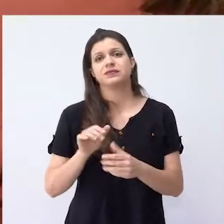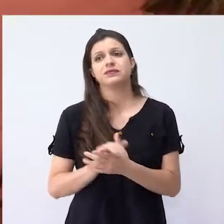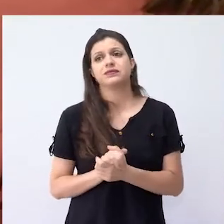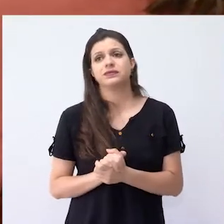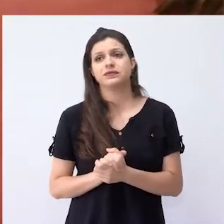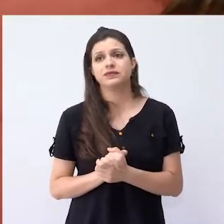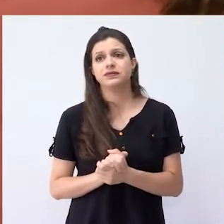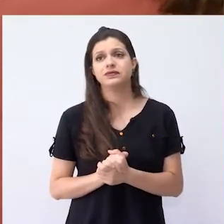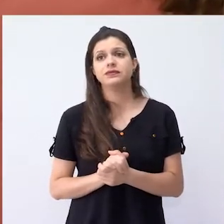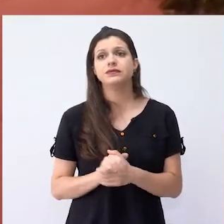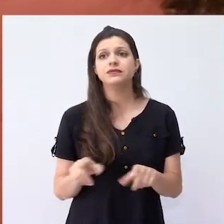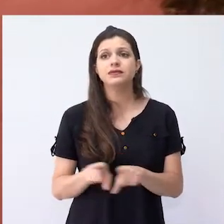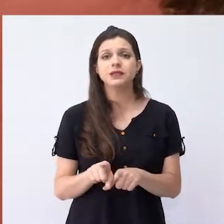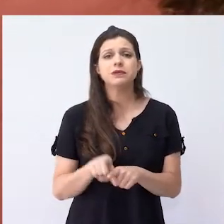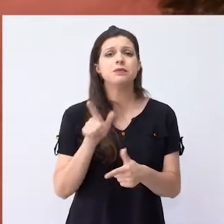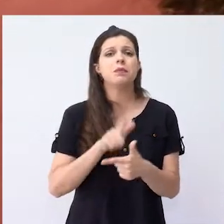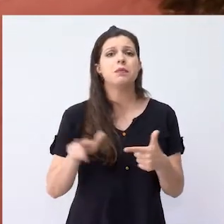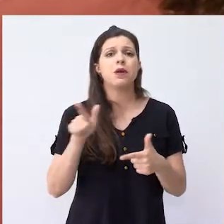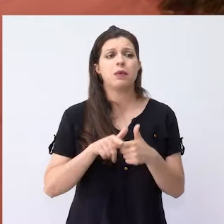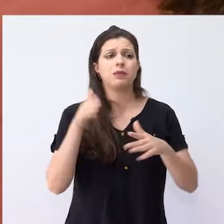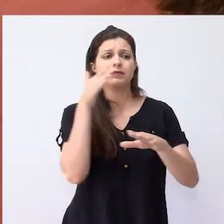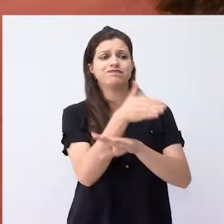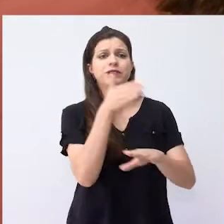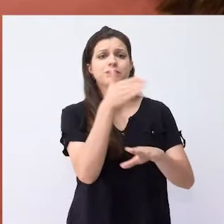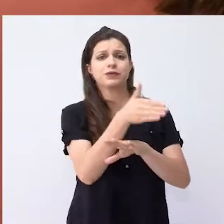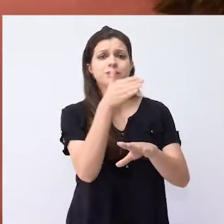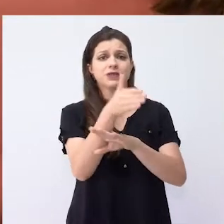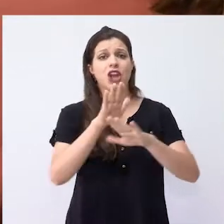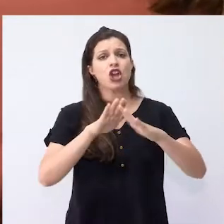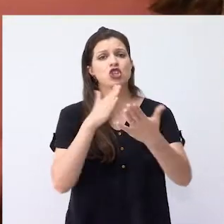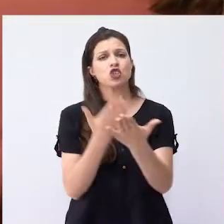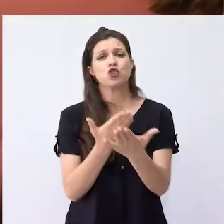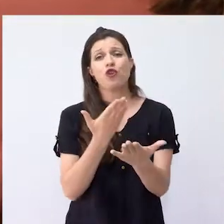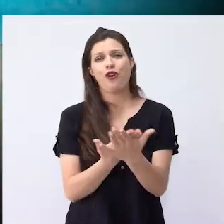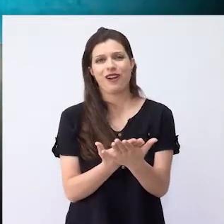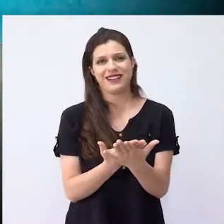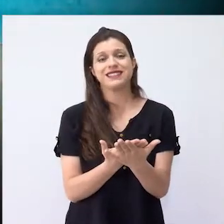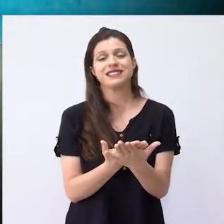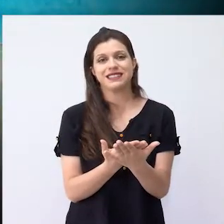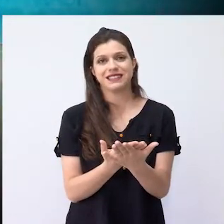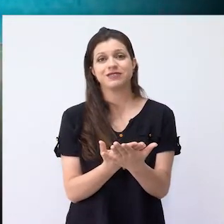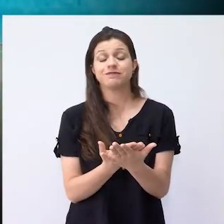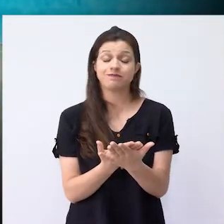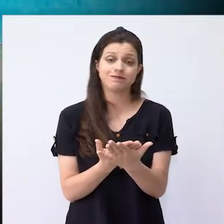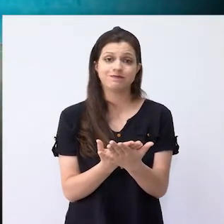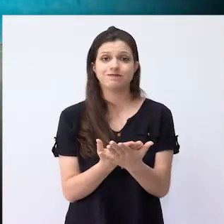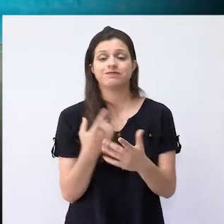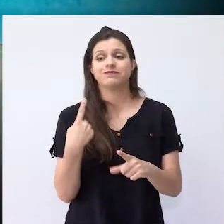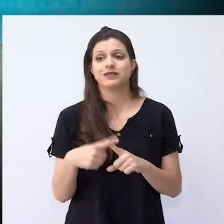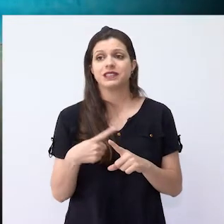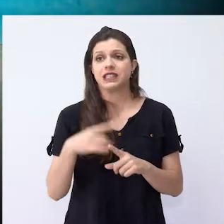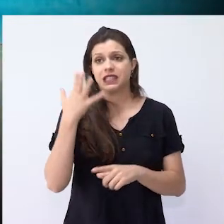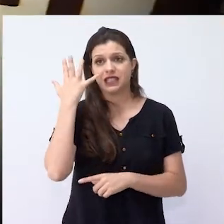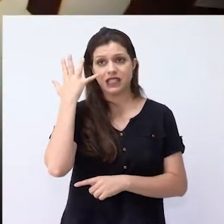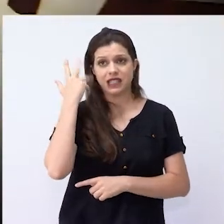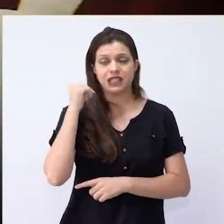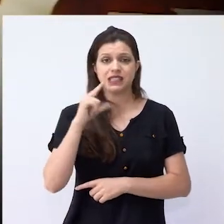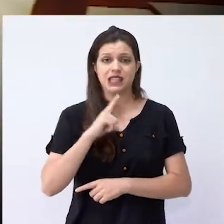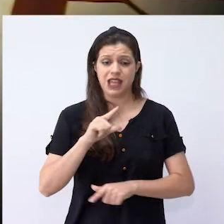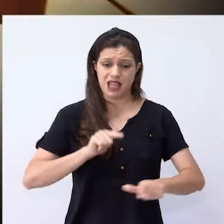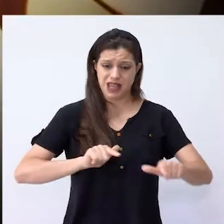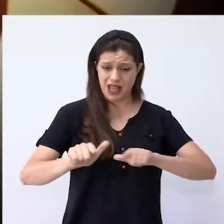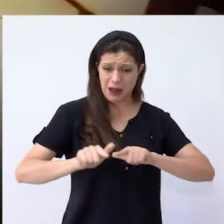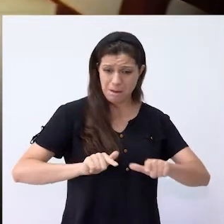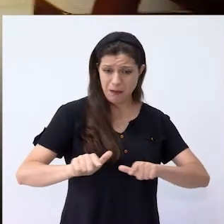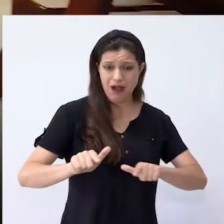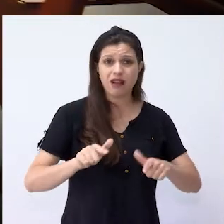a pandemia também afetou a frequência escolar dessas crianças, né? Além das crianças que se veem